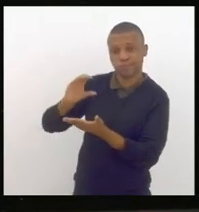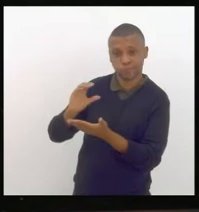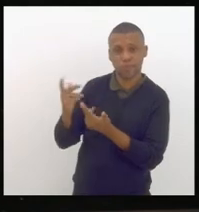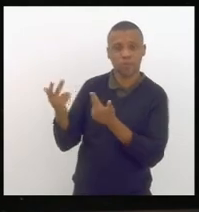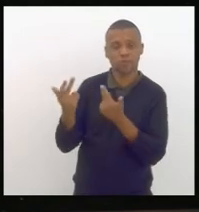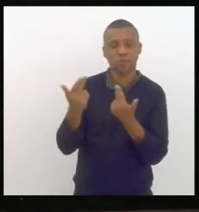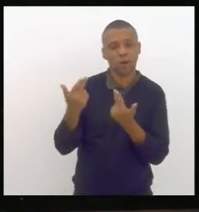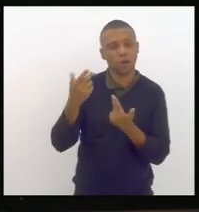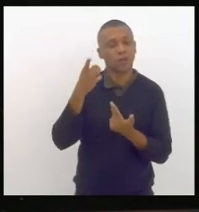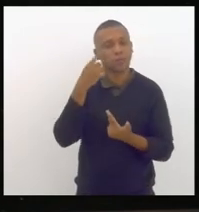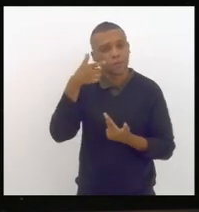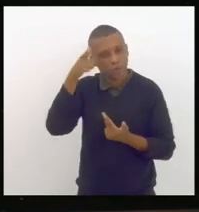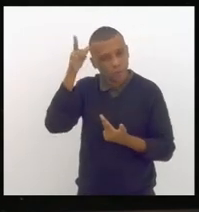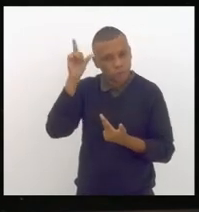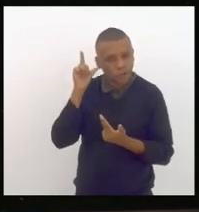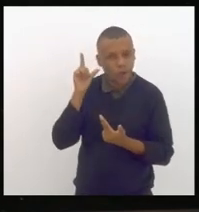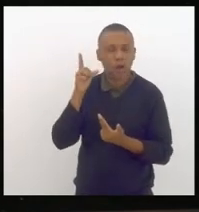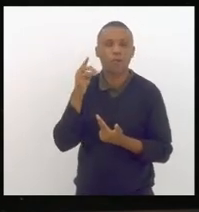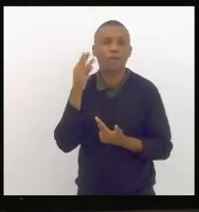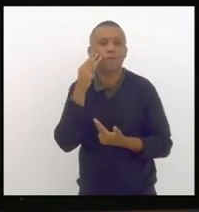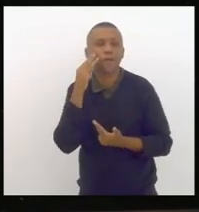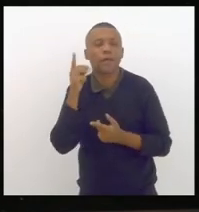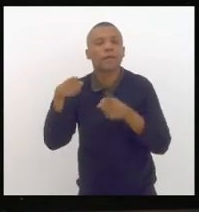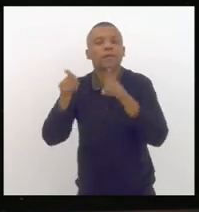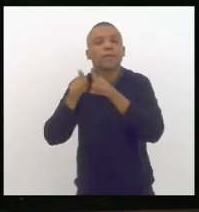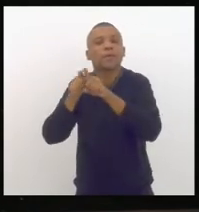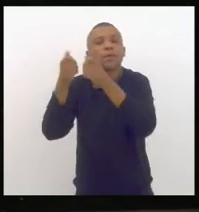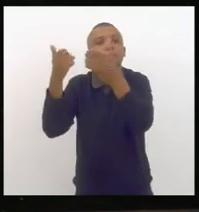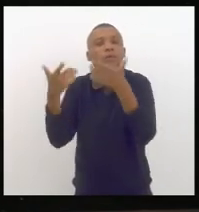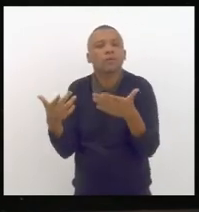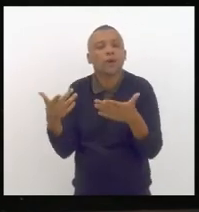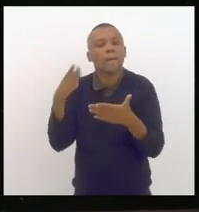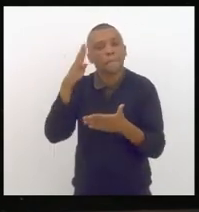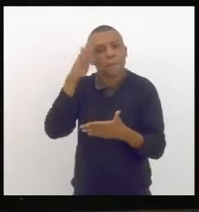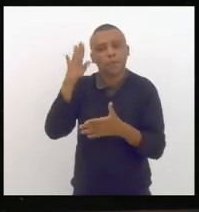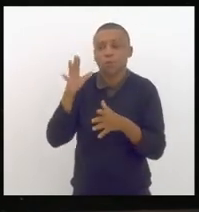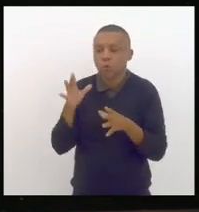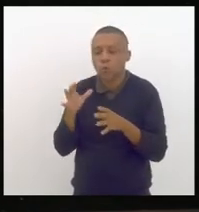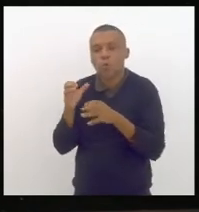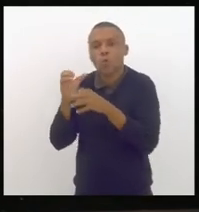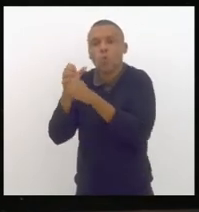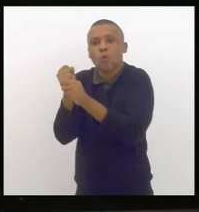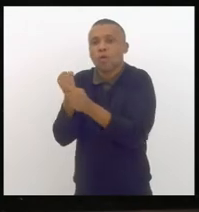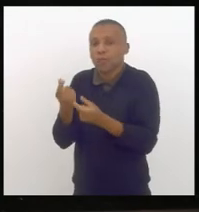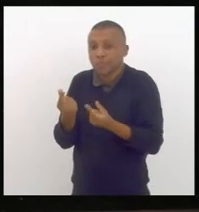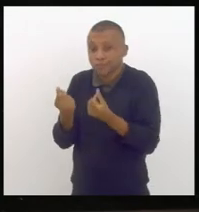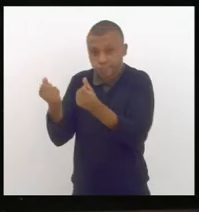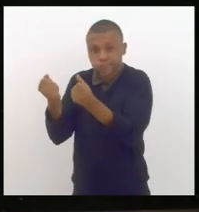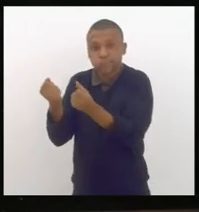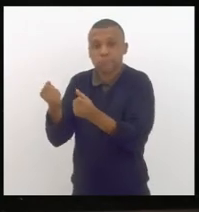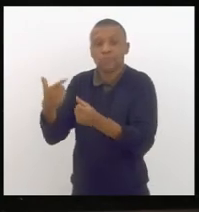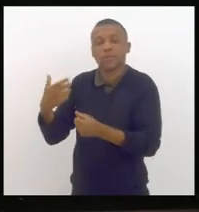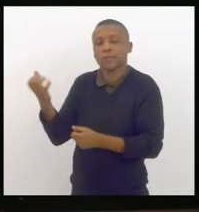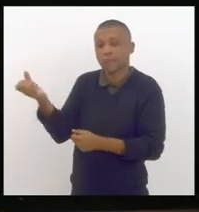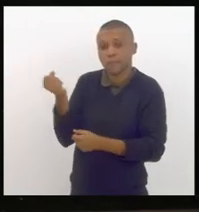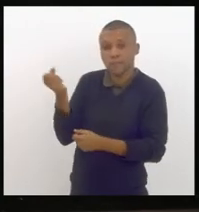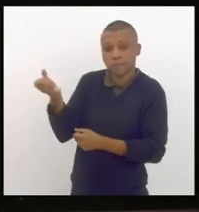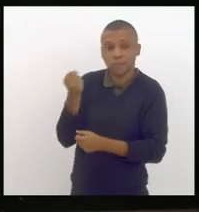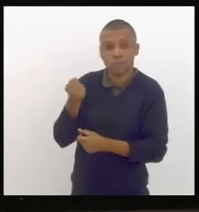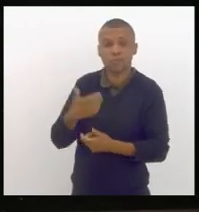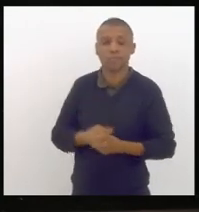por ele, o deputado Valdec também mencionou, inclusive, o montante orçamentário desse fundo, e ele